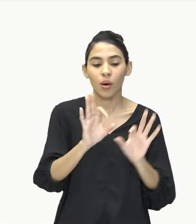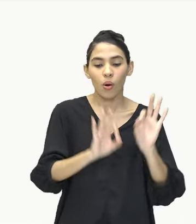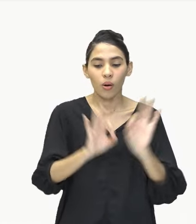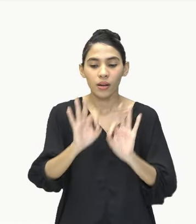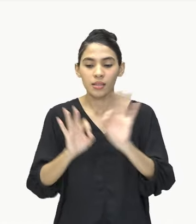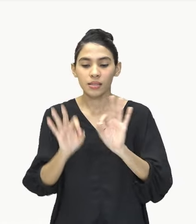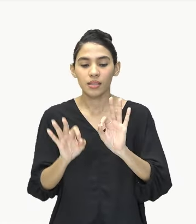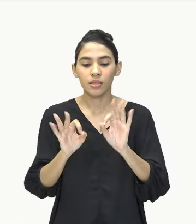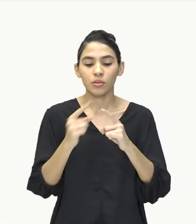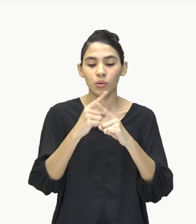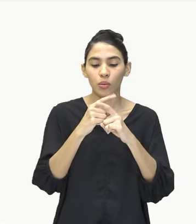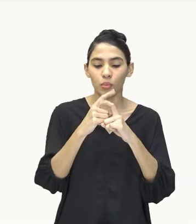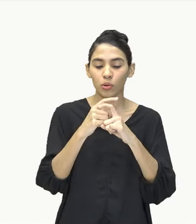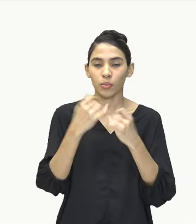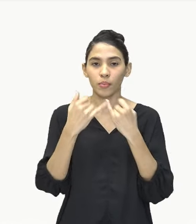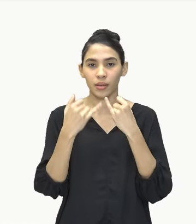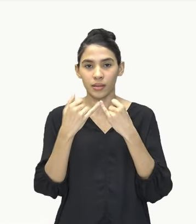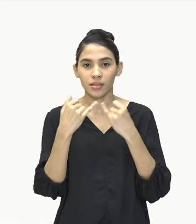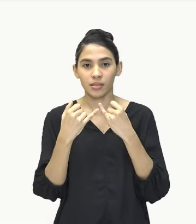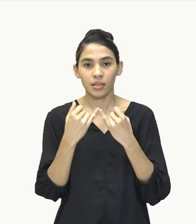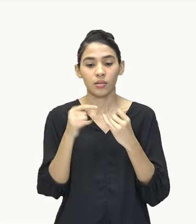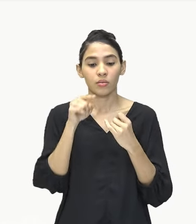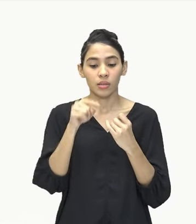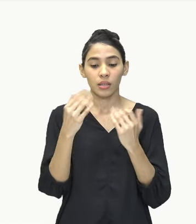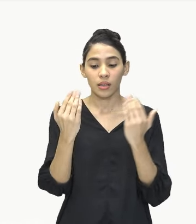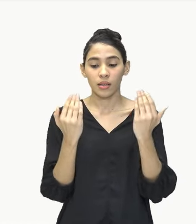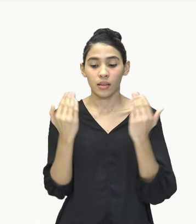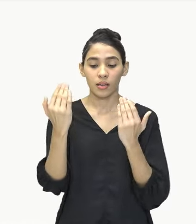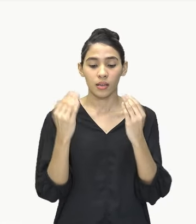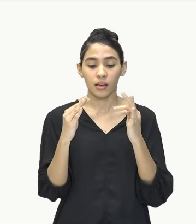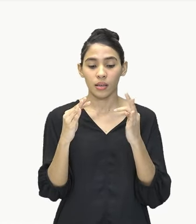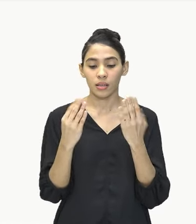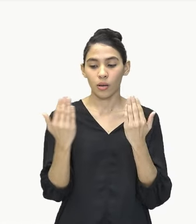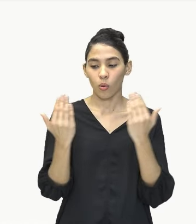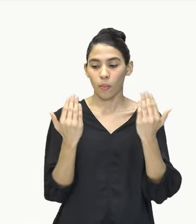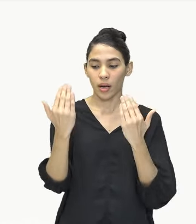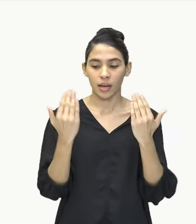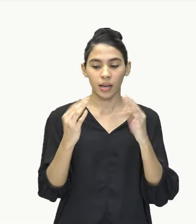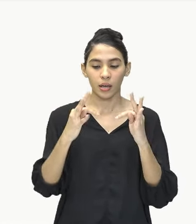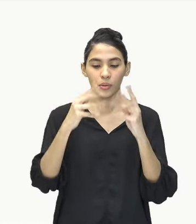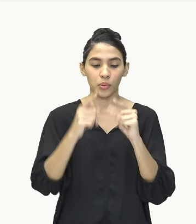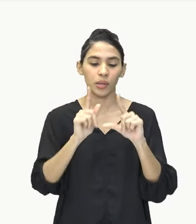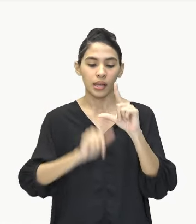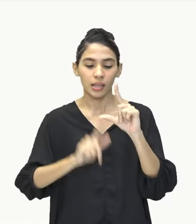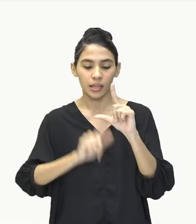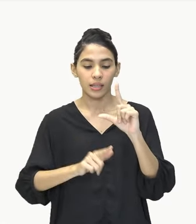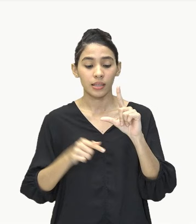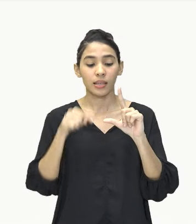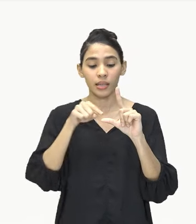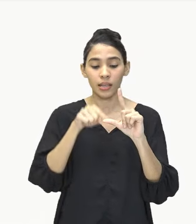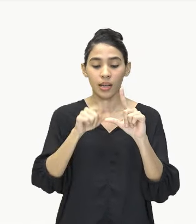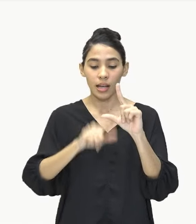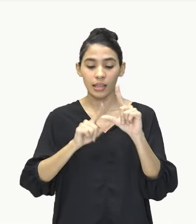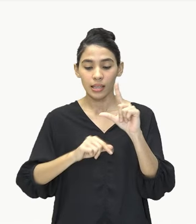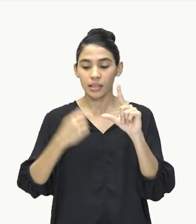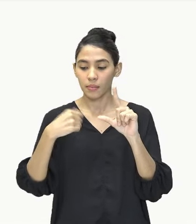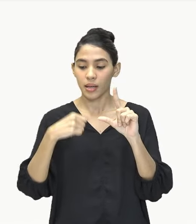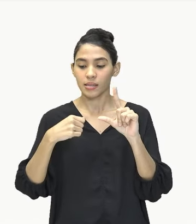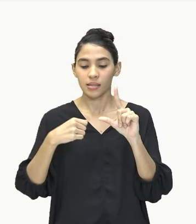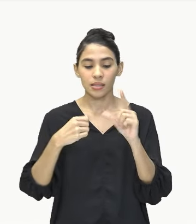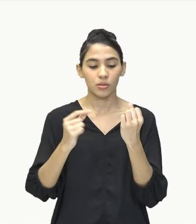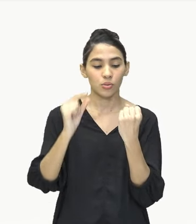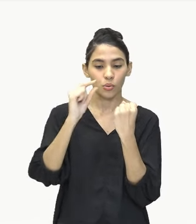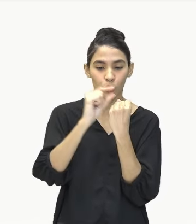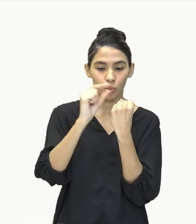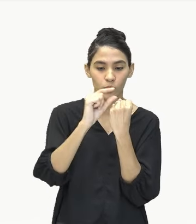determinando monômios semelhantes, compare todas as letras e as letras devem estar elevadas ao